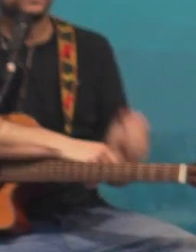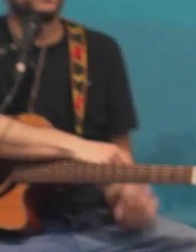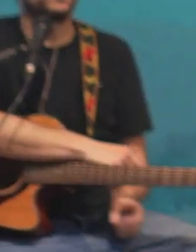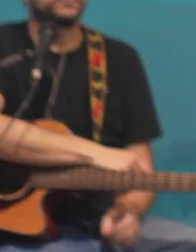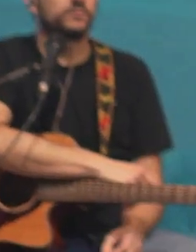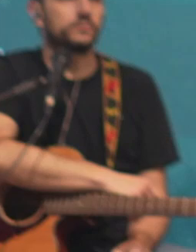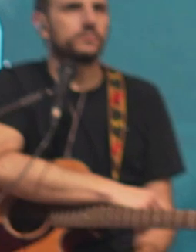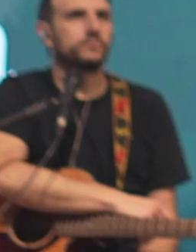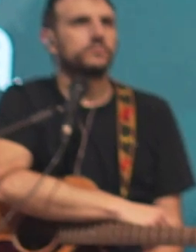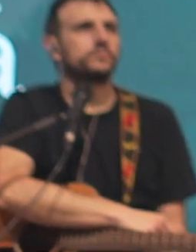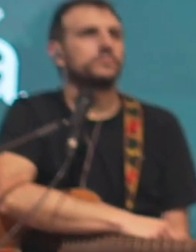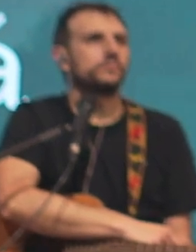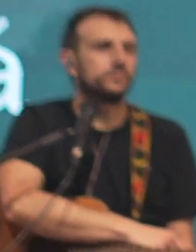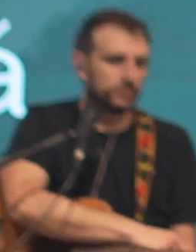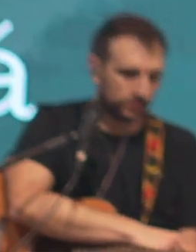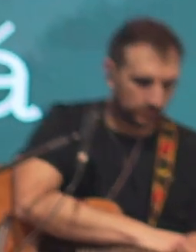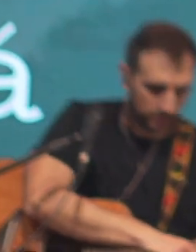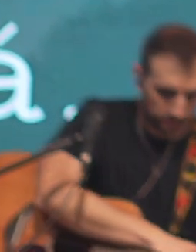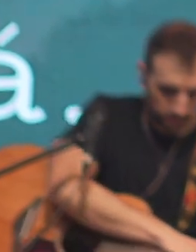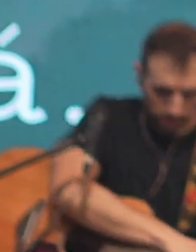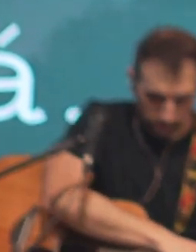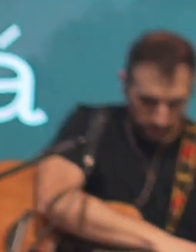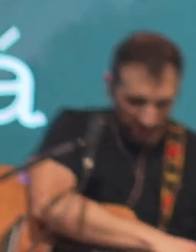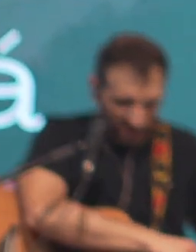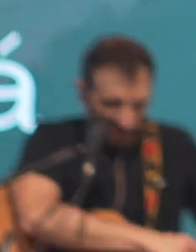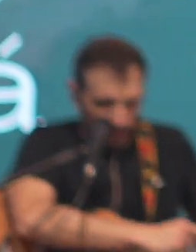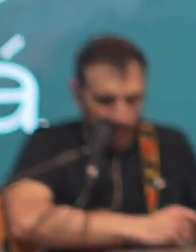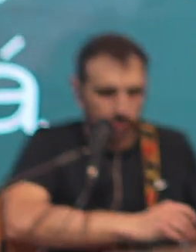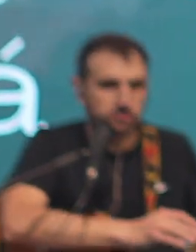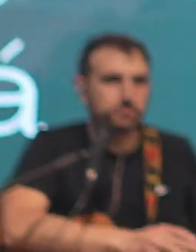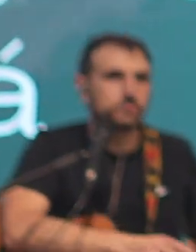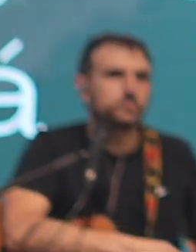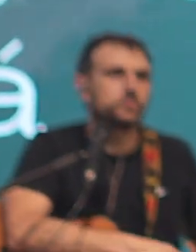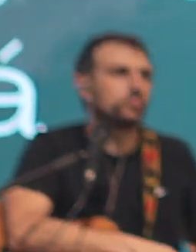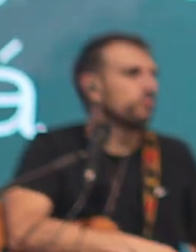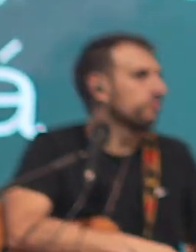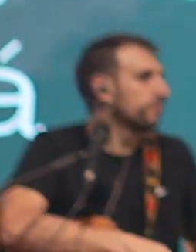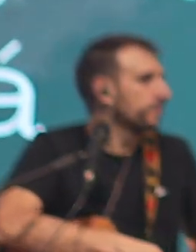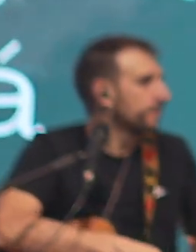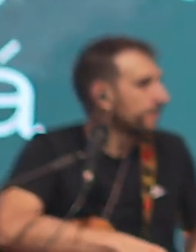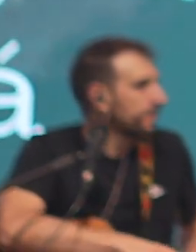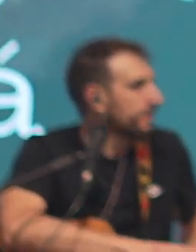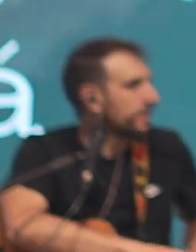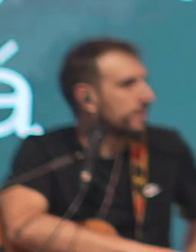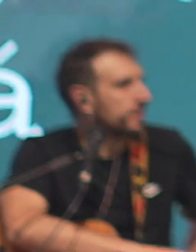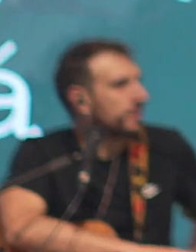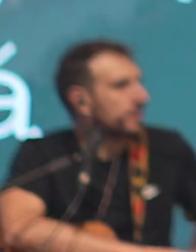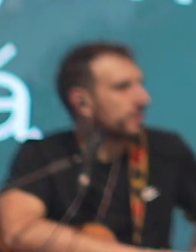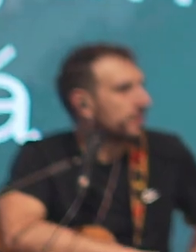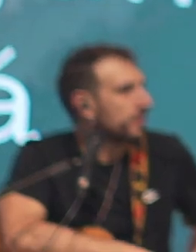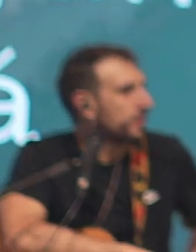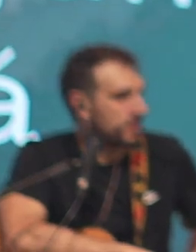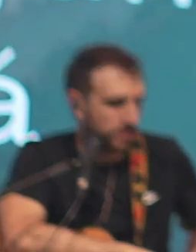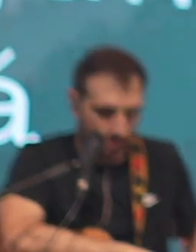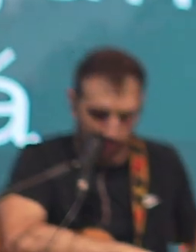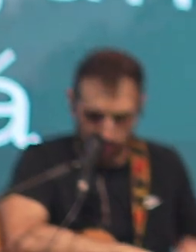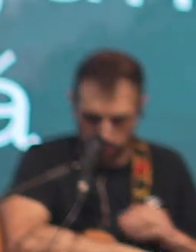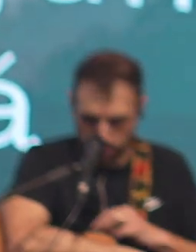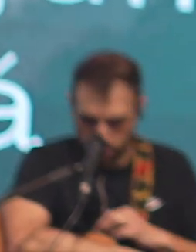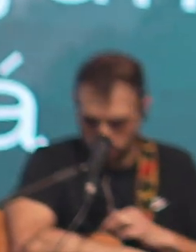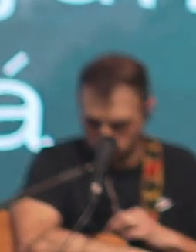Josafá decidiu, olha para mim. Josafá, ele escolheu buscar o